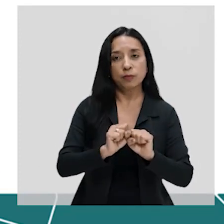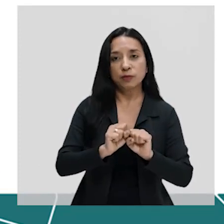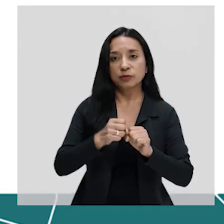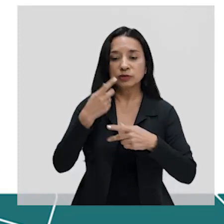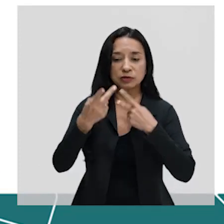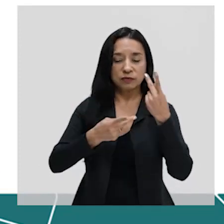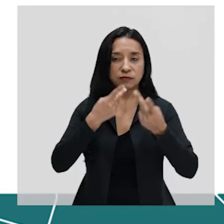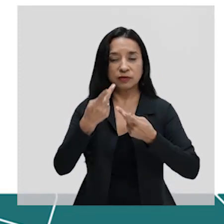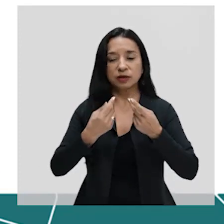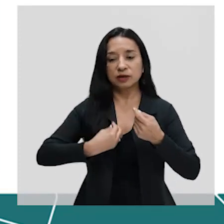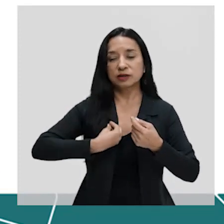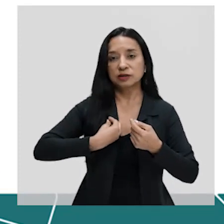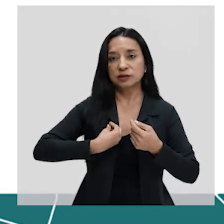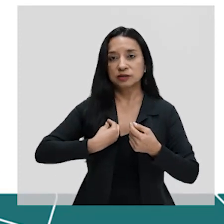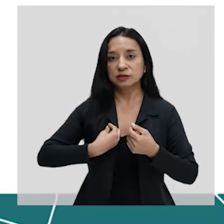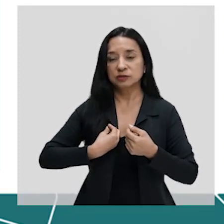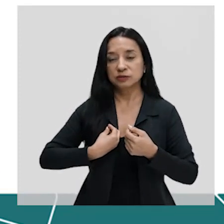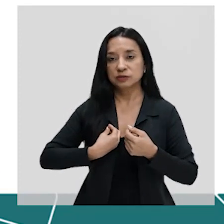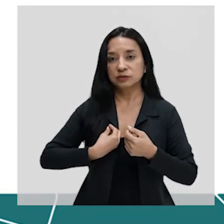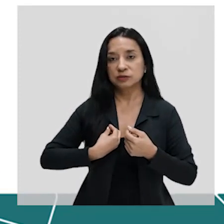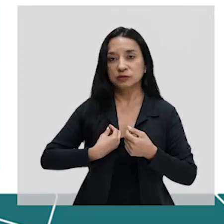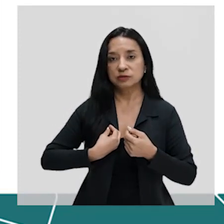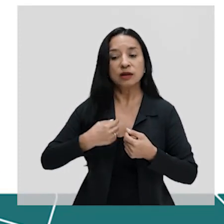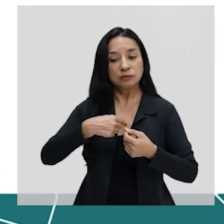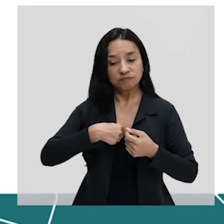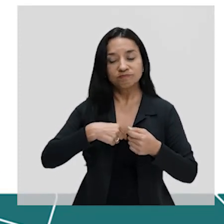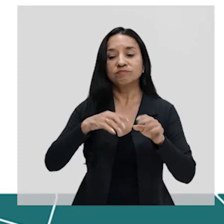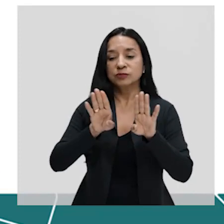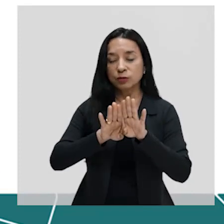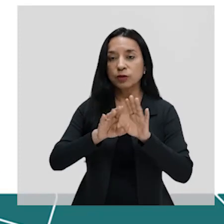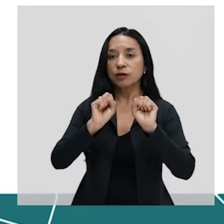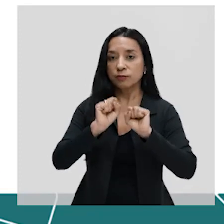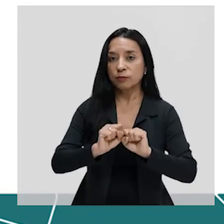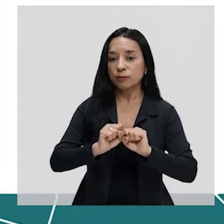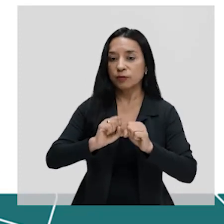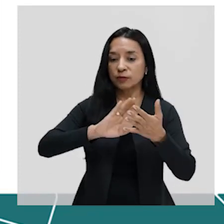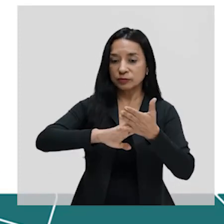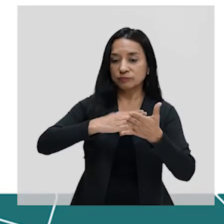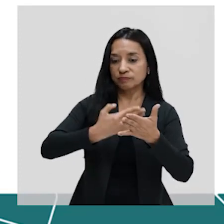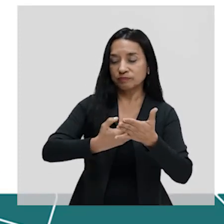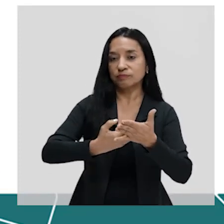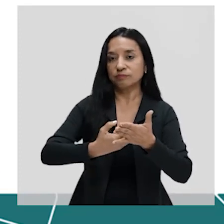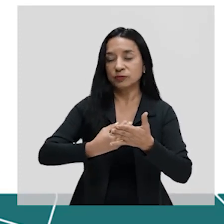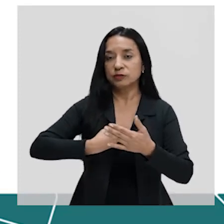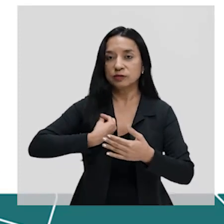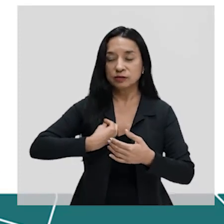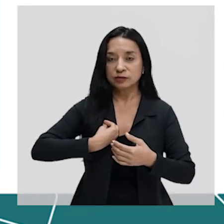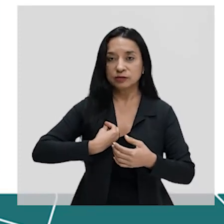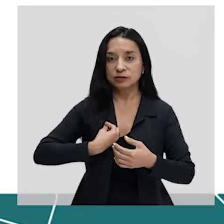Ela, aqui, a minha amiga aqui, pode dizer que ela existe. Claro que ela existe, vocês não estão vendo ela aqui, ó,